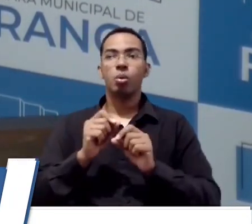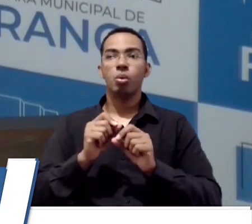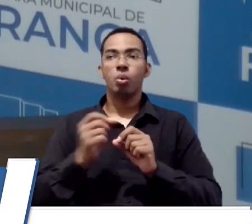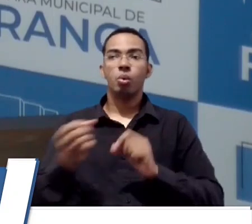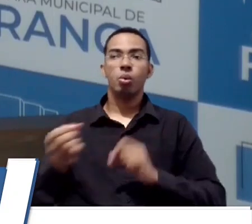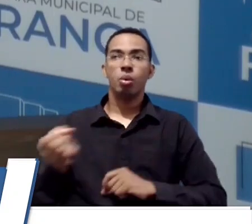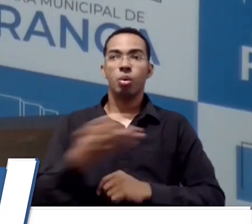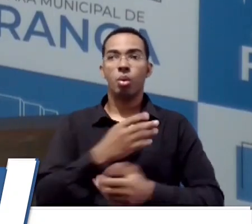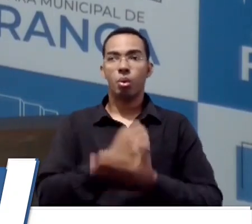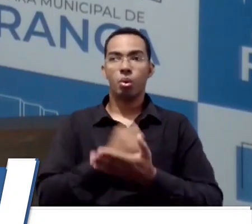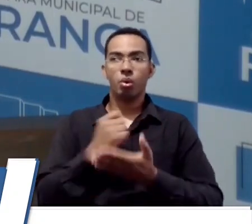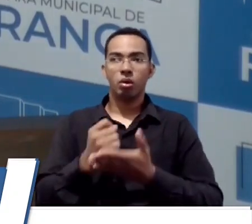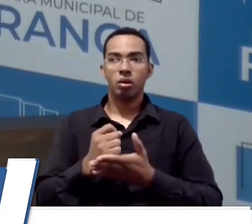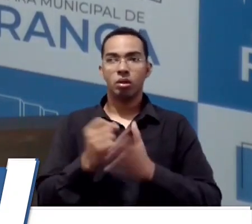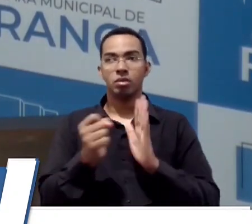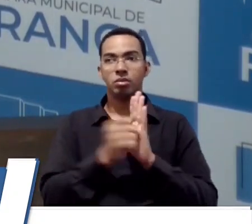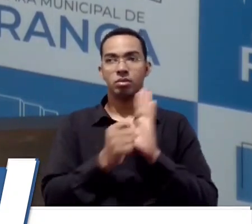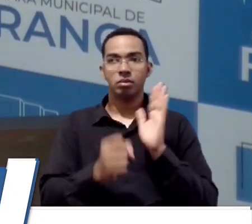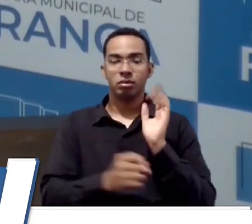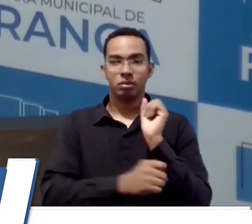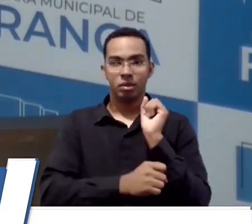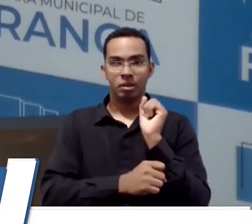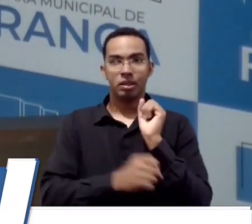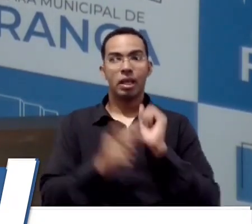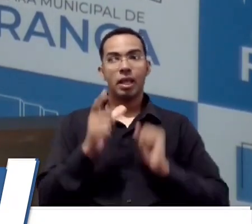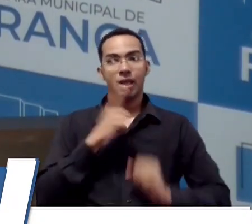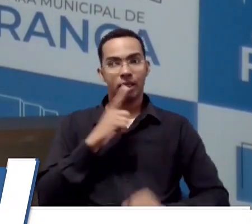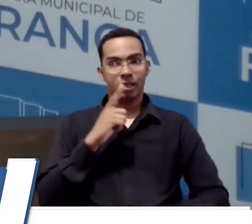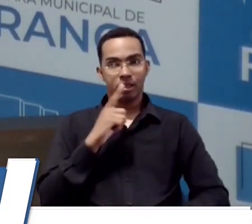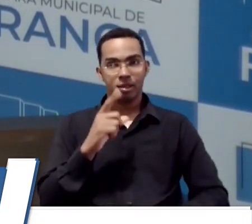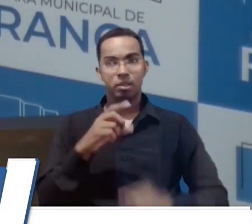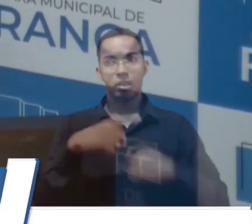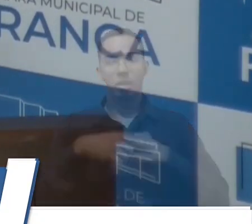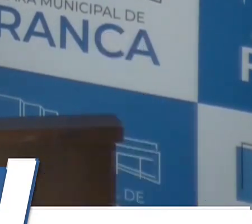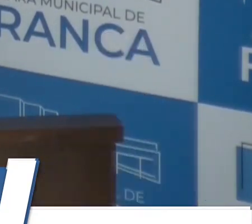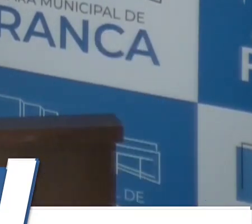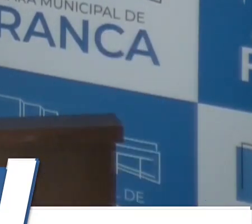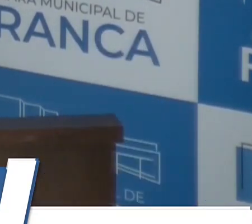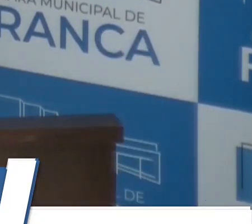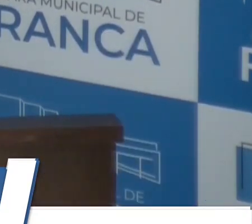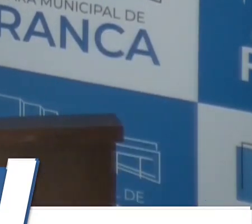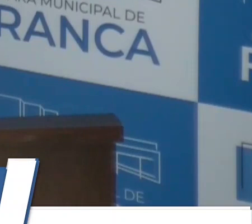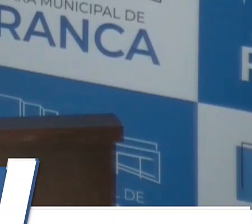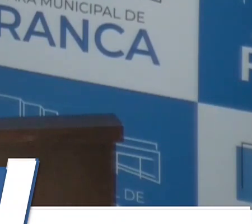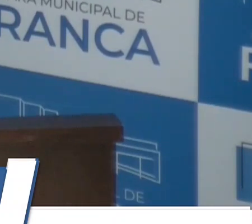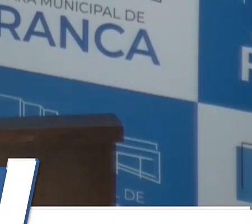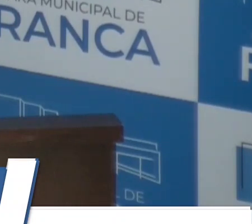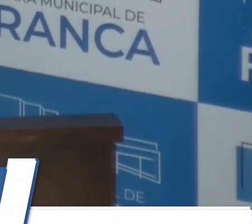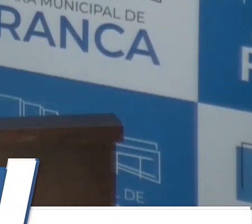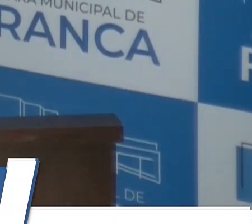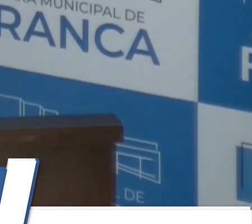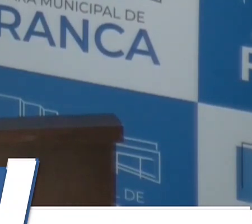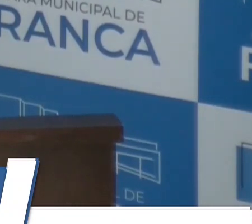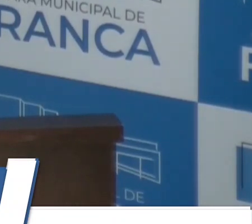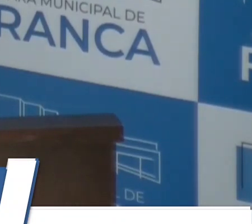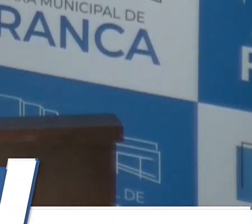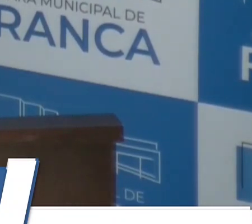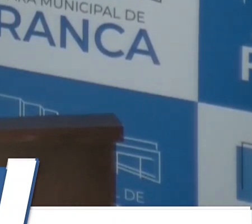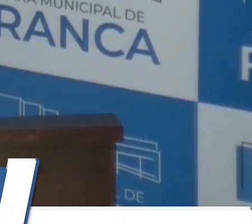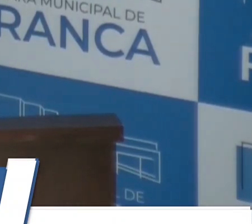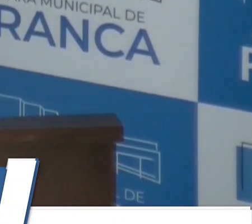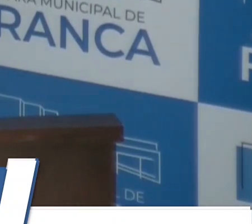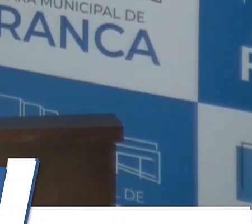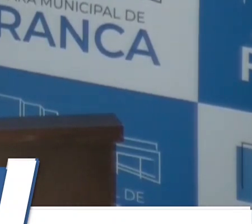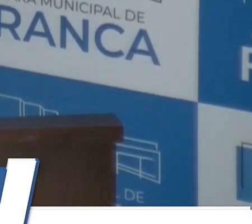com a Sabesp. E tem aí o artigo 1º, no seu parágrafo único, que diz